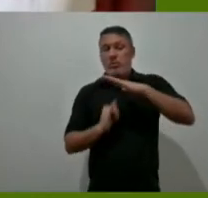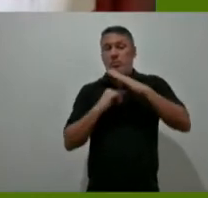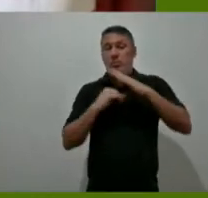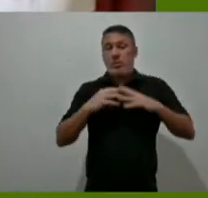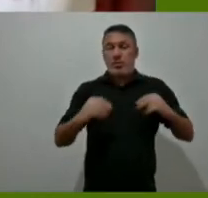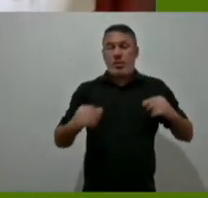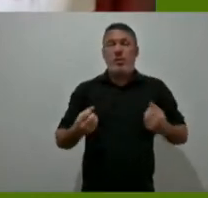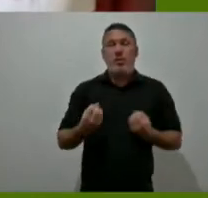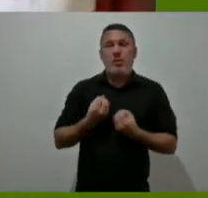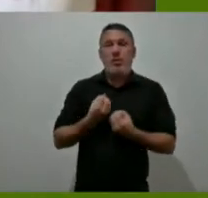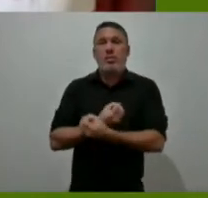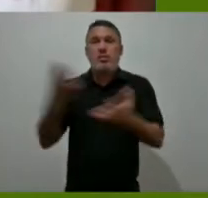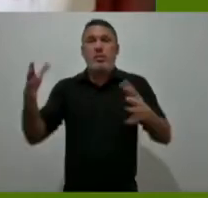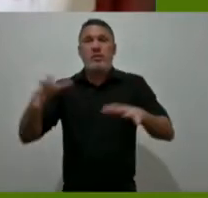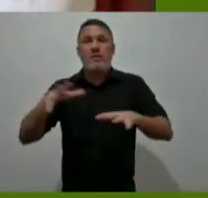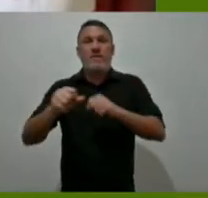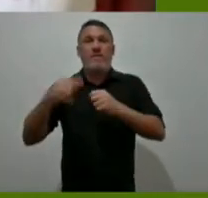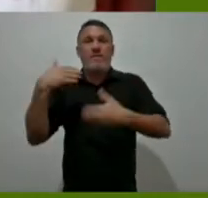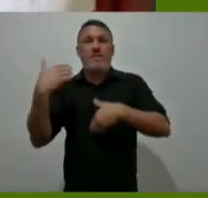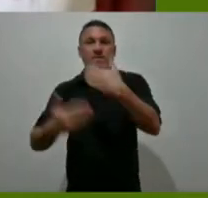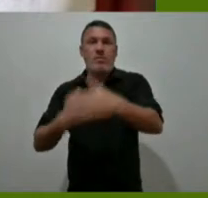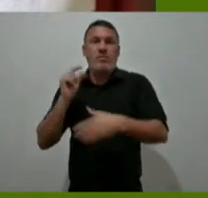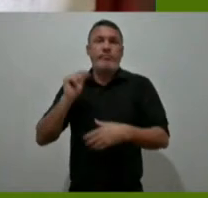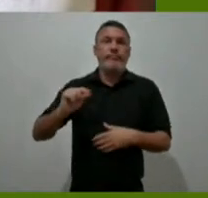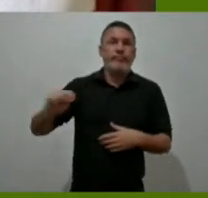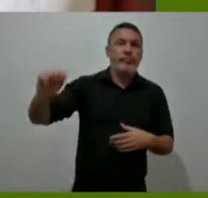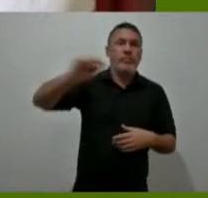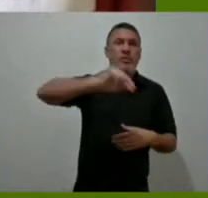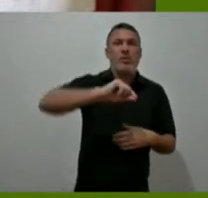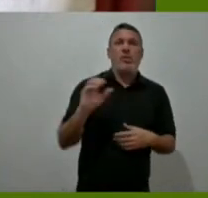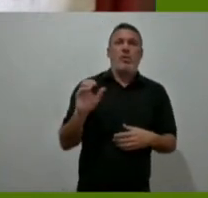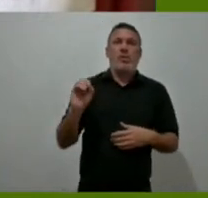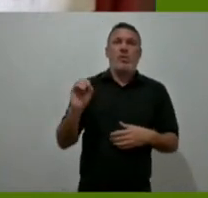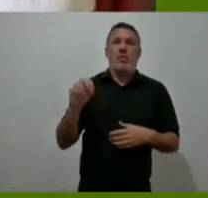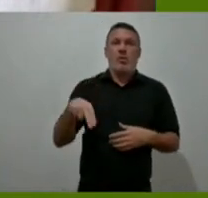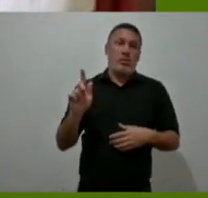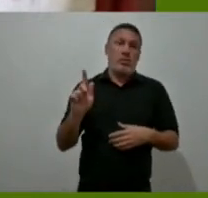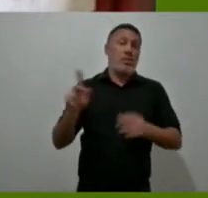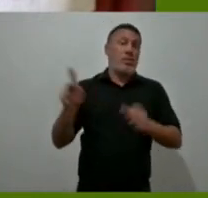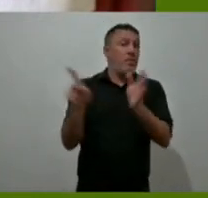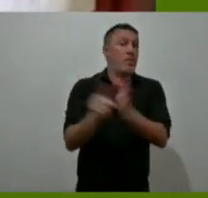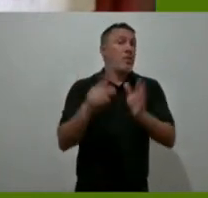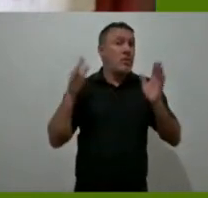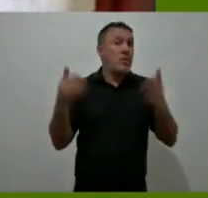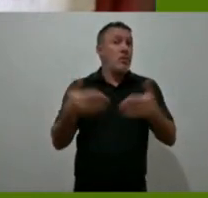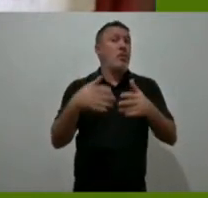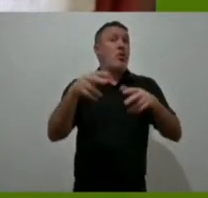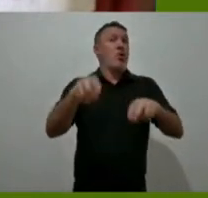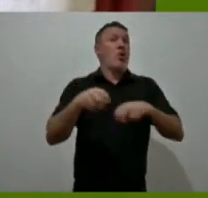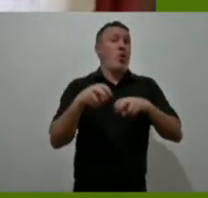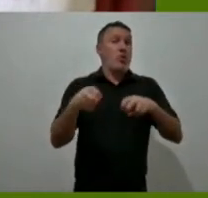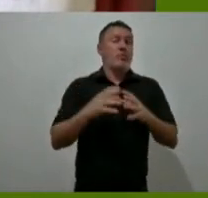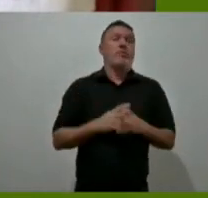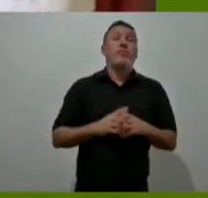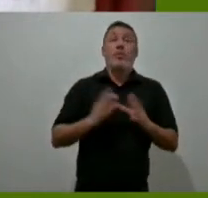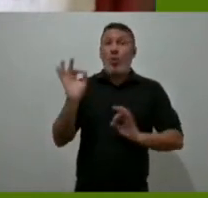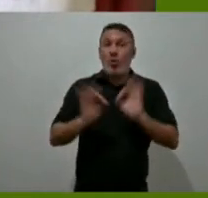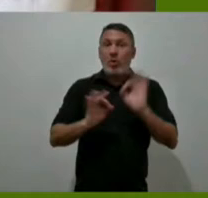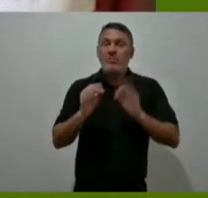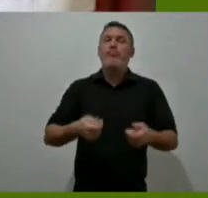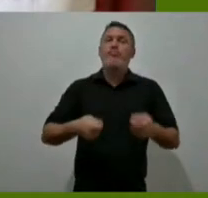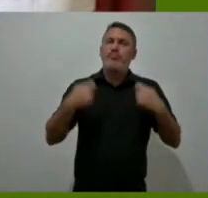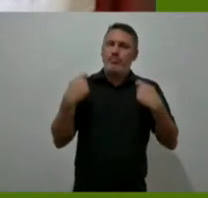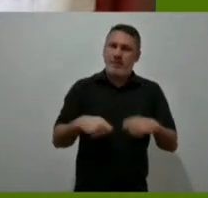outras organizações não governamentais rurais. As organizações precisam de uma formação. Elas têm